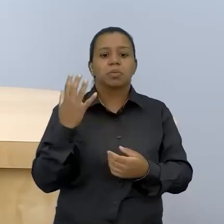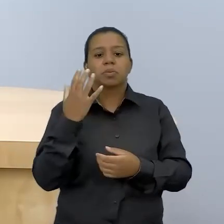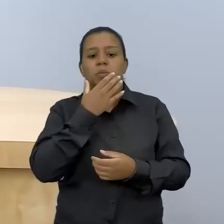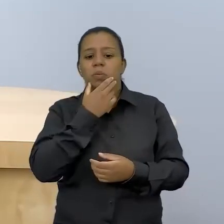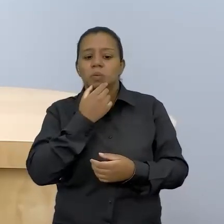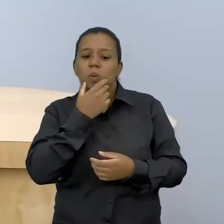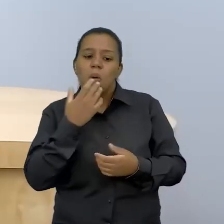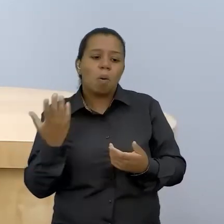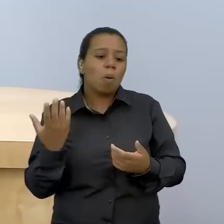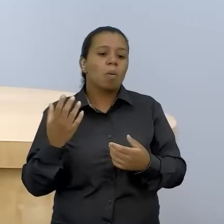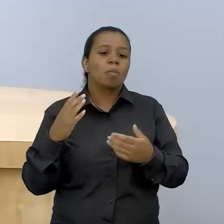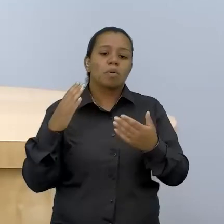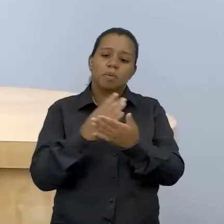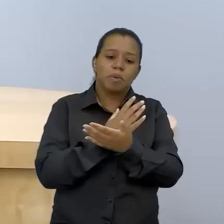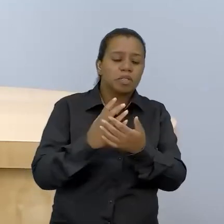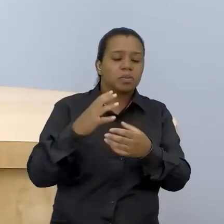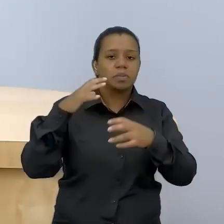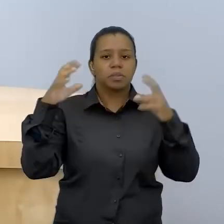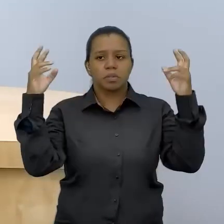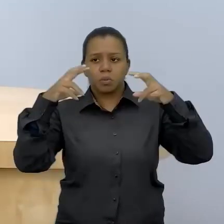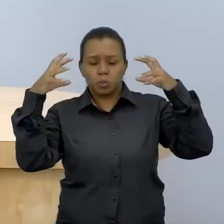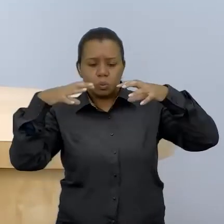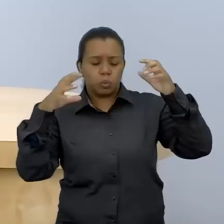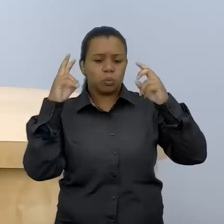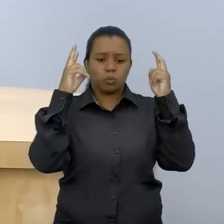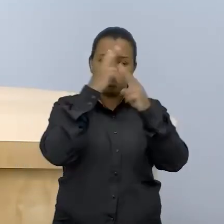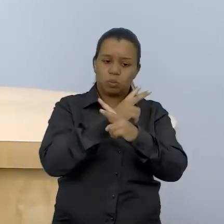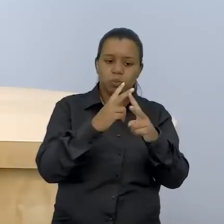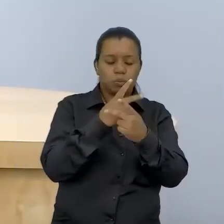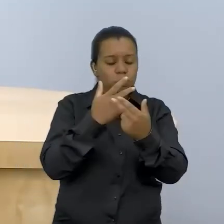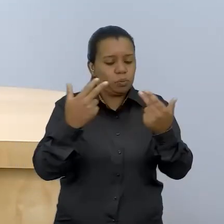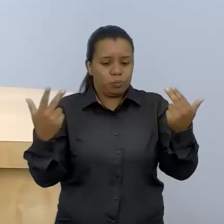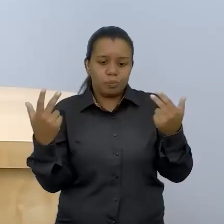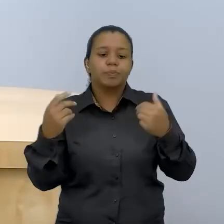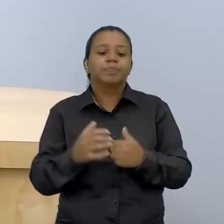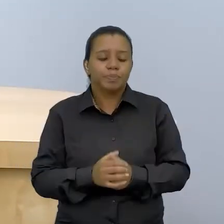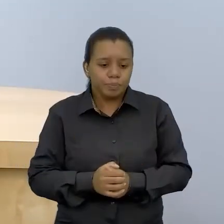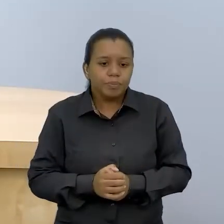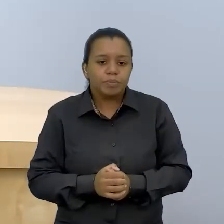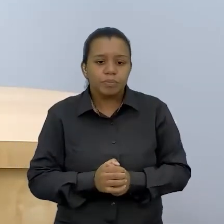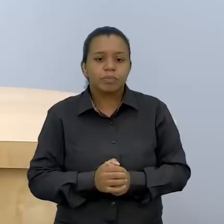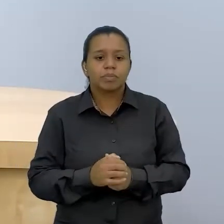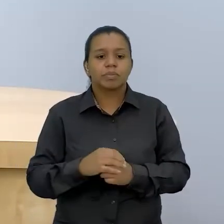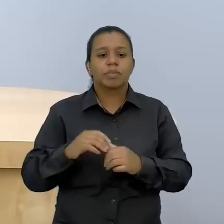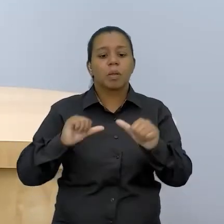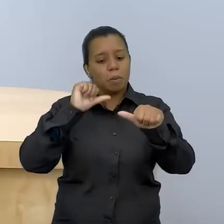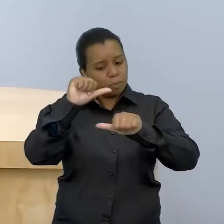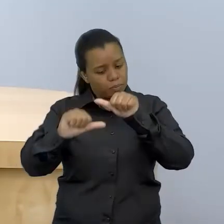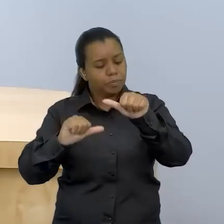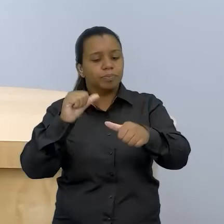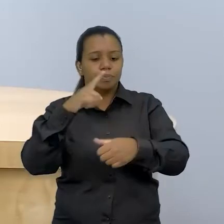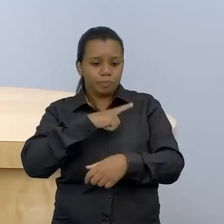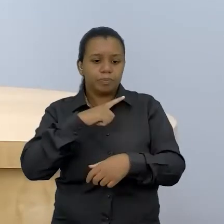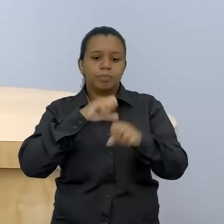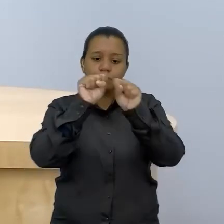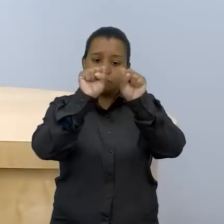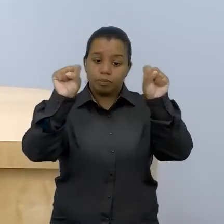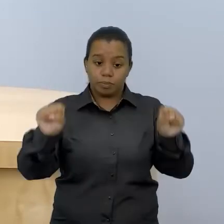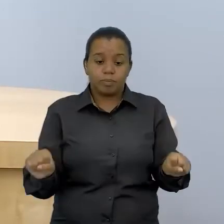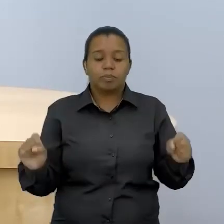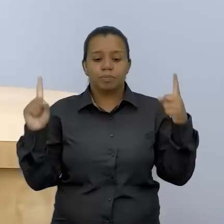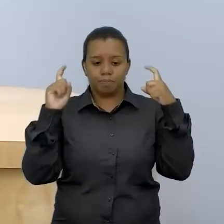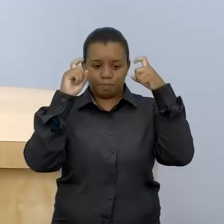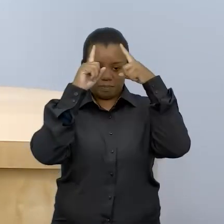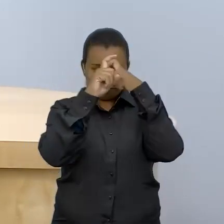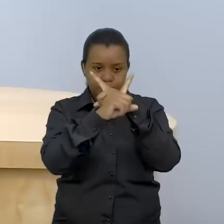ação antrópica, a tendência é que modifique e haja um desequilíbrio, né, dessa situação aí e desse sistema que é feito